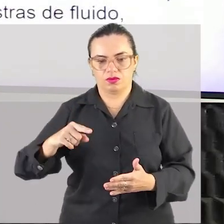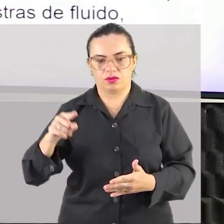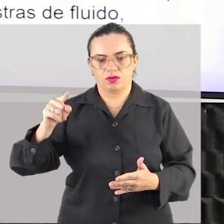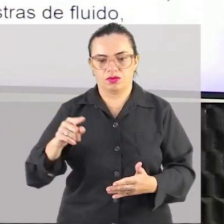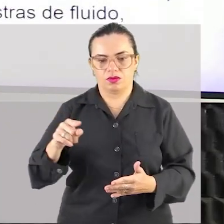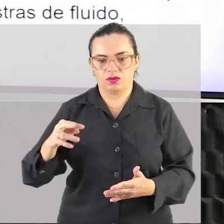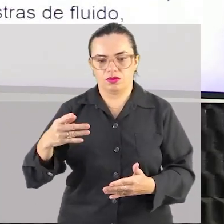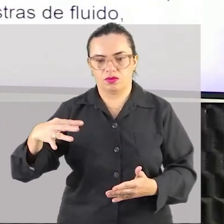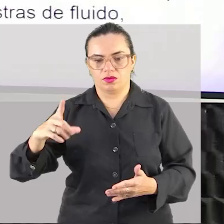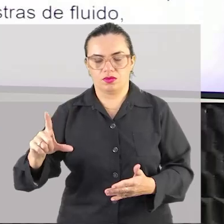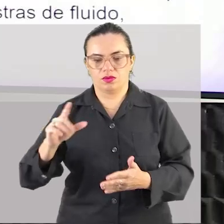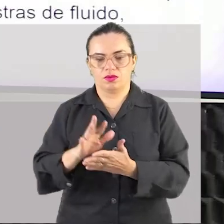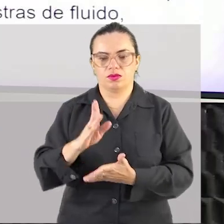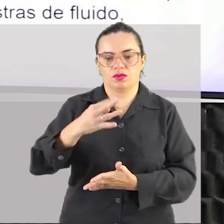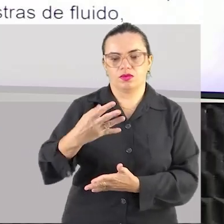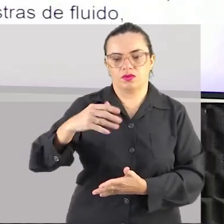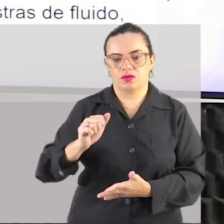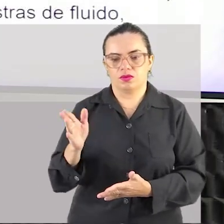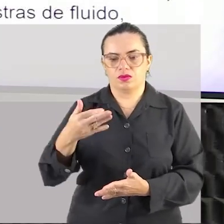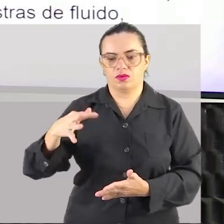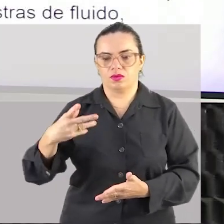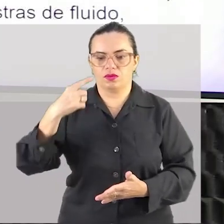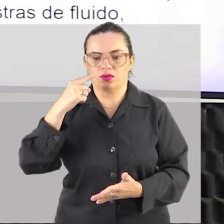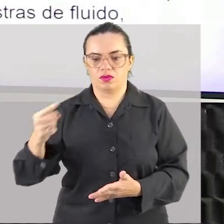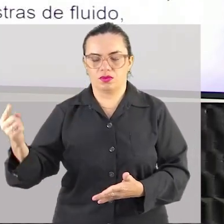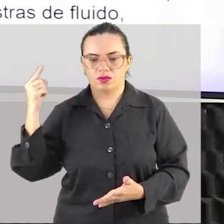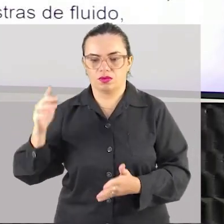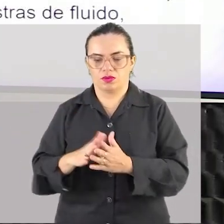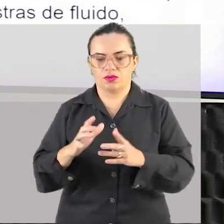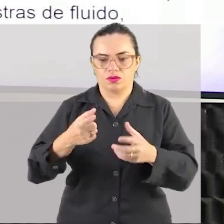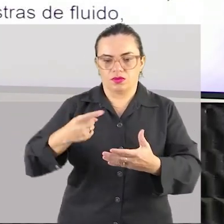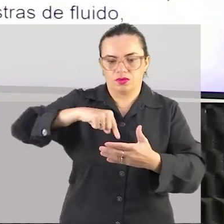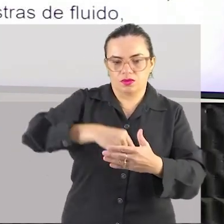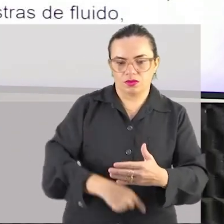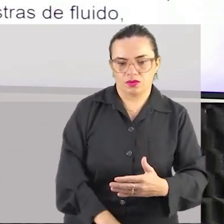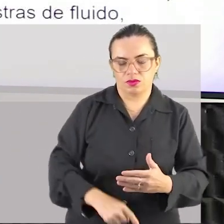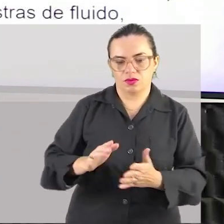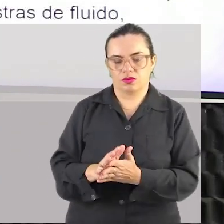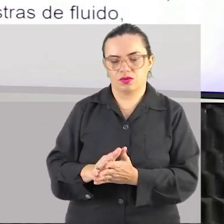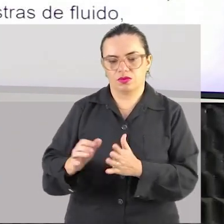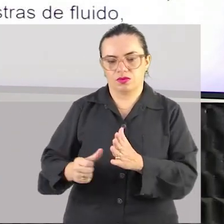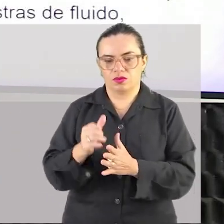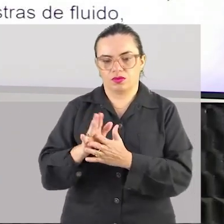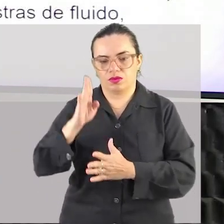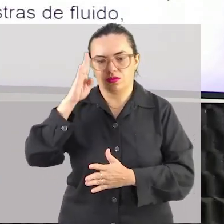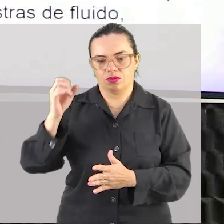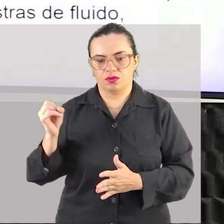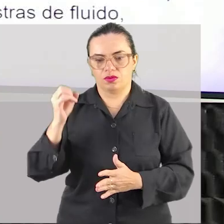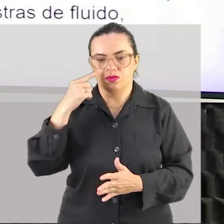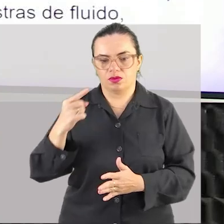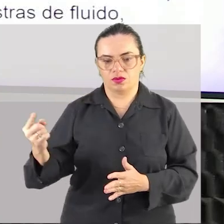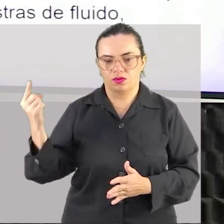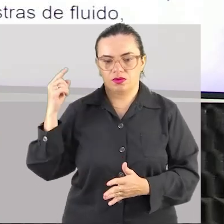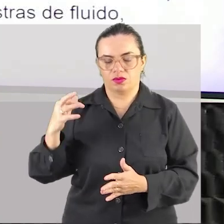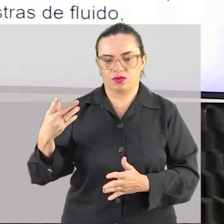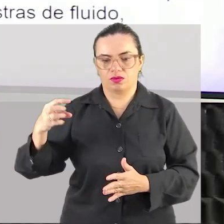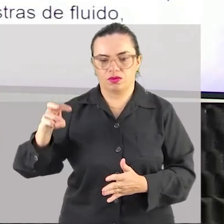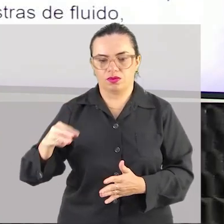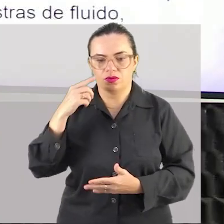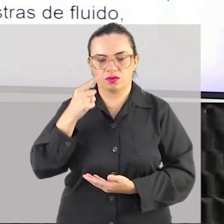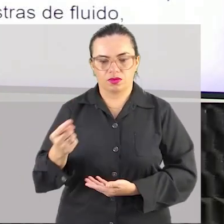Santos. Em poço pioneiro do bloco Aran, segundo a estatal, o poço 1 BRSA